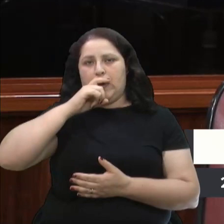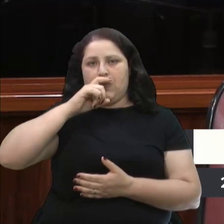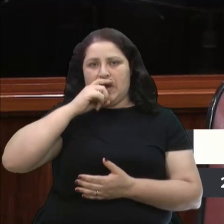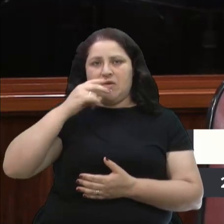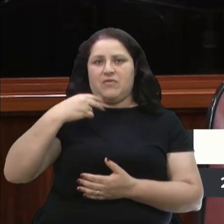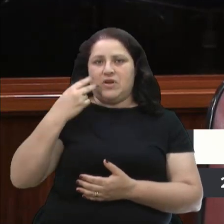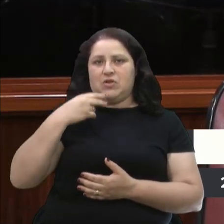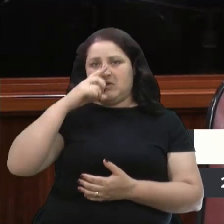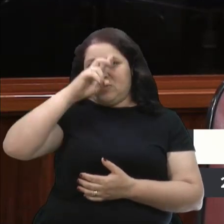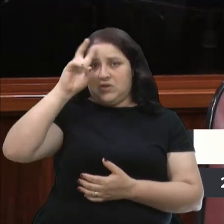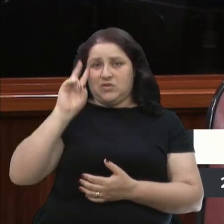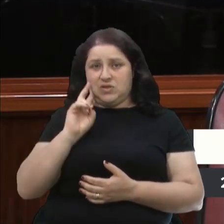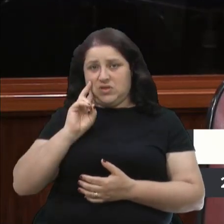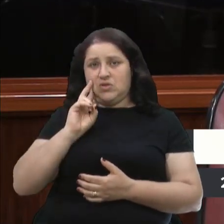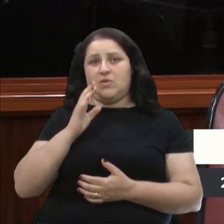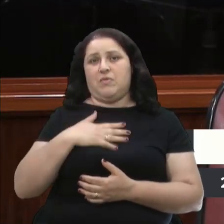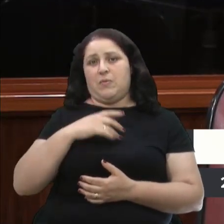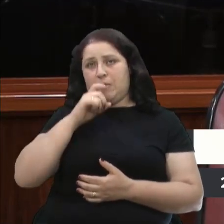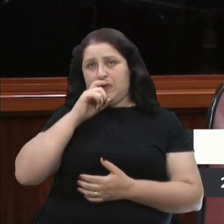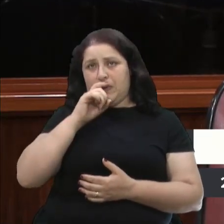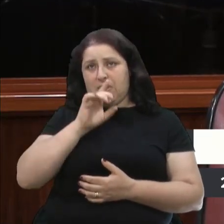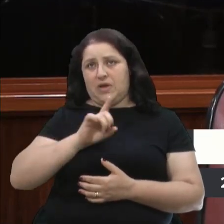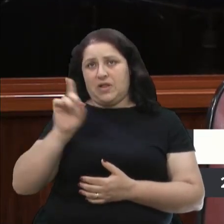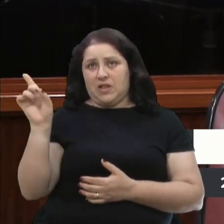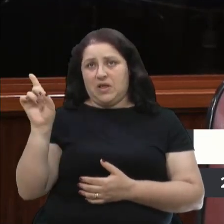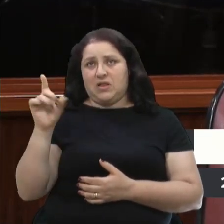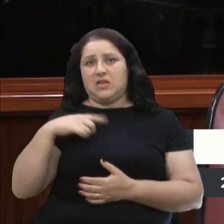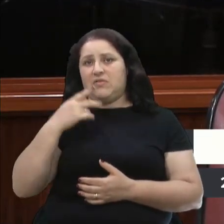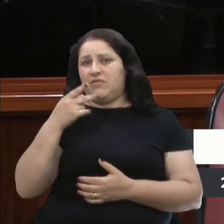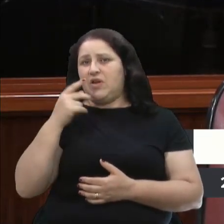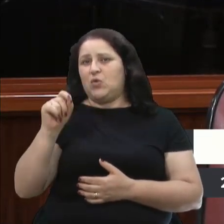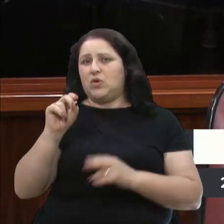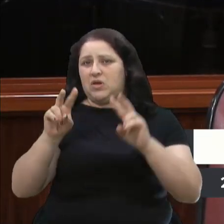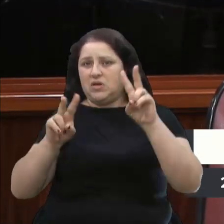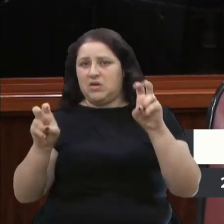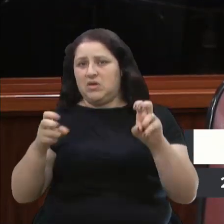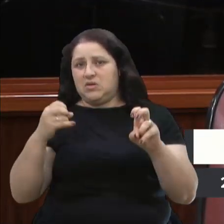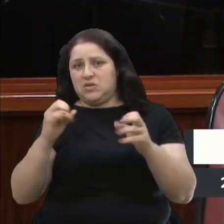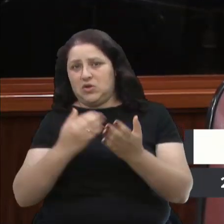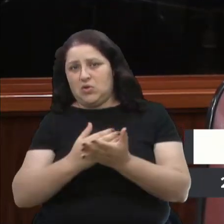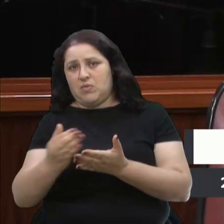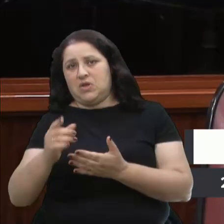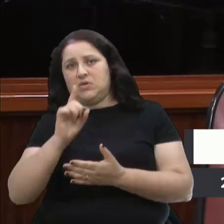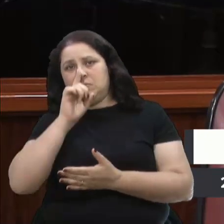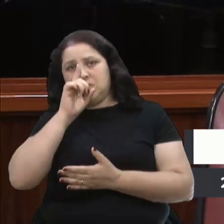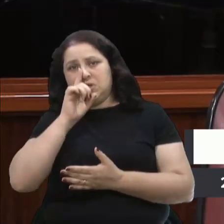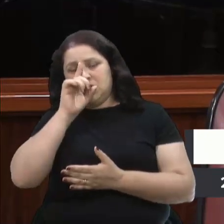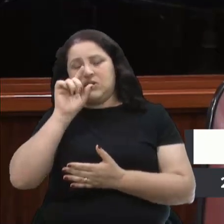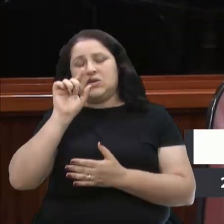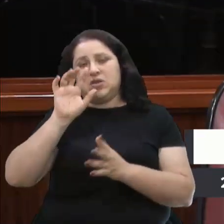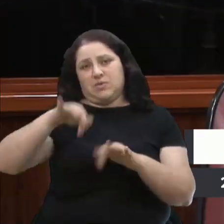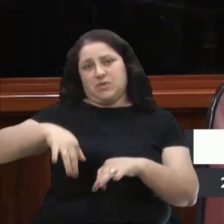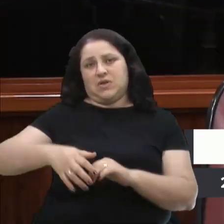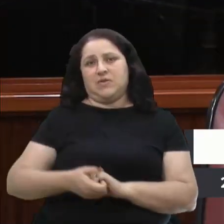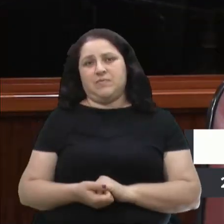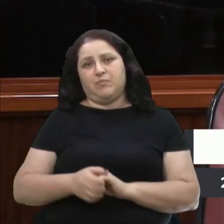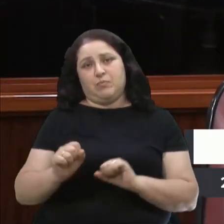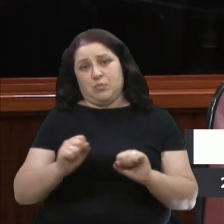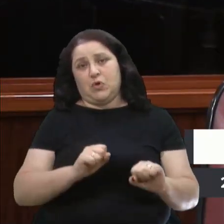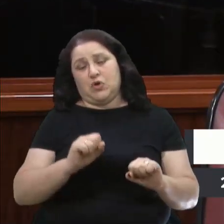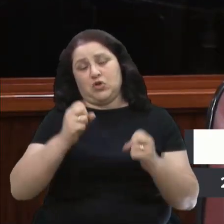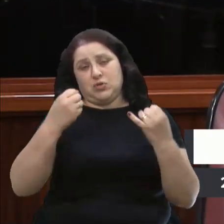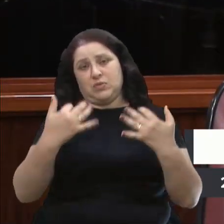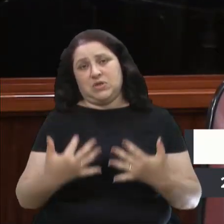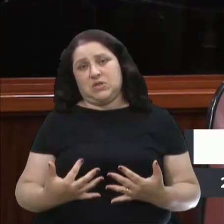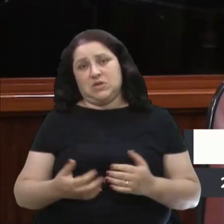Velocino, lá de São Marquês da Linha Feijó, ele tem um ditado que diz assim, se começou, periga terminar. Então, pode ser até a justificativa,